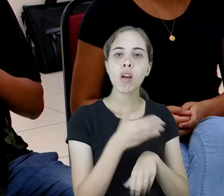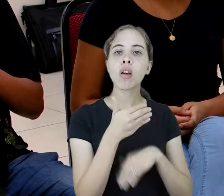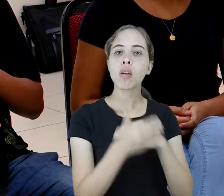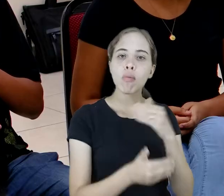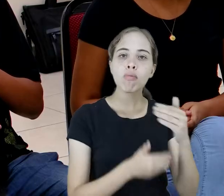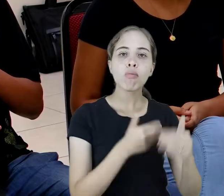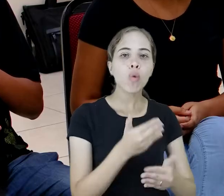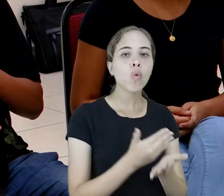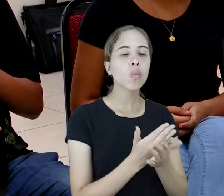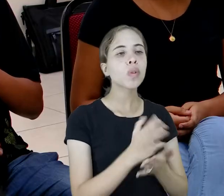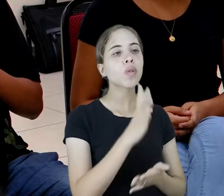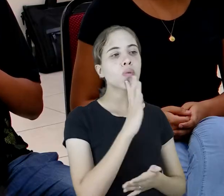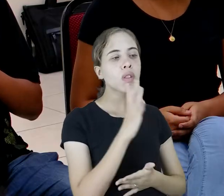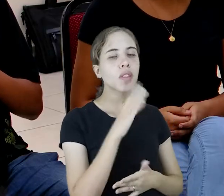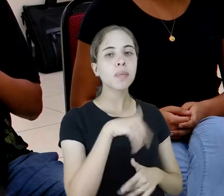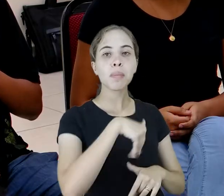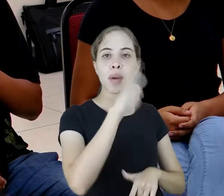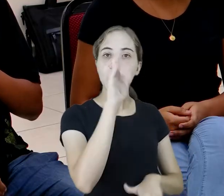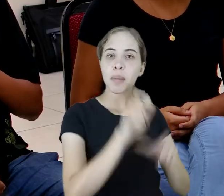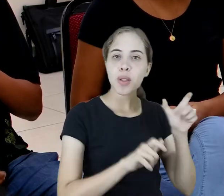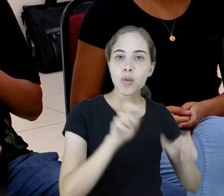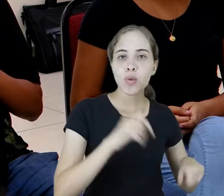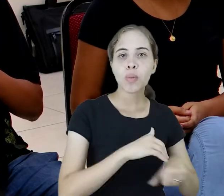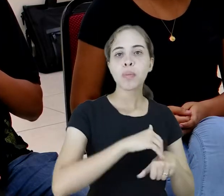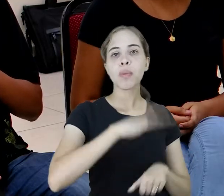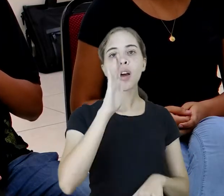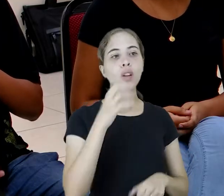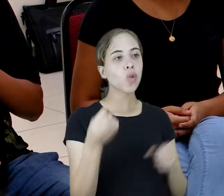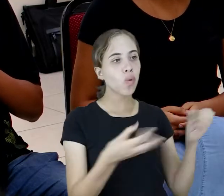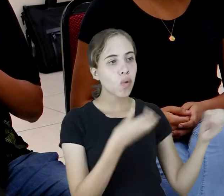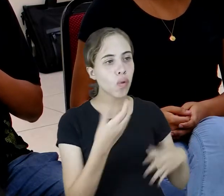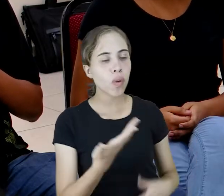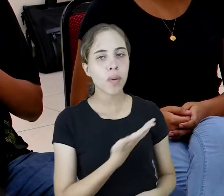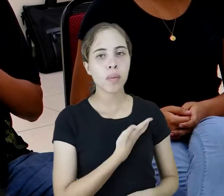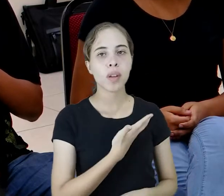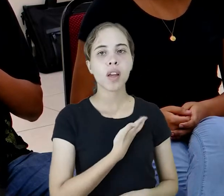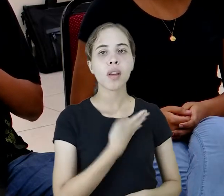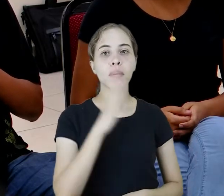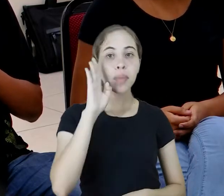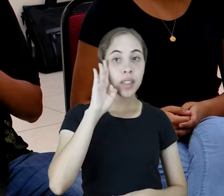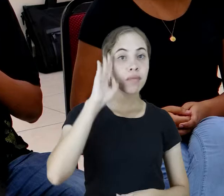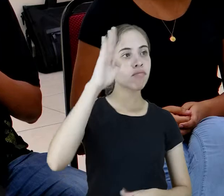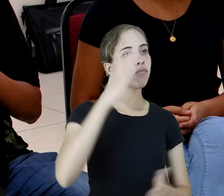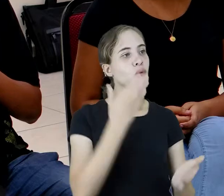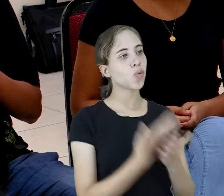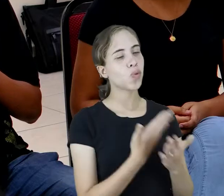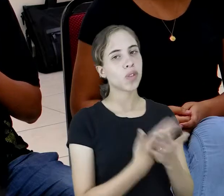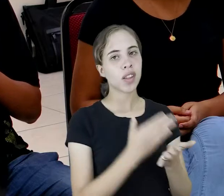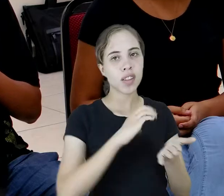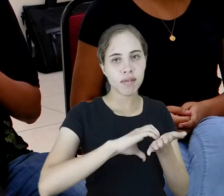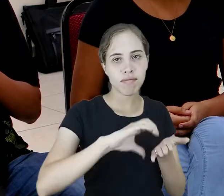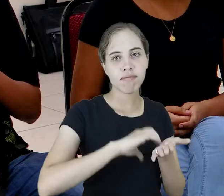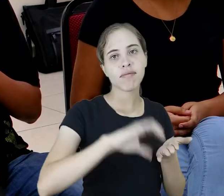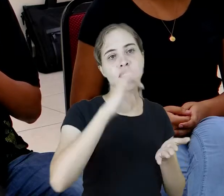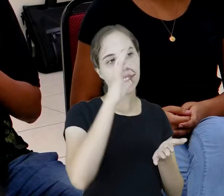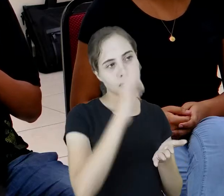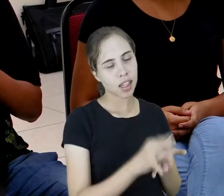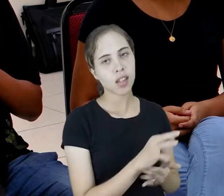Eu comecei a conhecer mais pessoas, a fazer novas amizades e principalmente a estudar as escrituras de forma